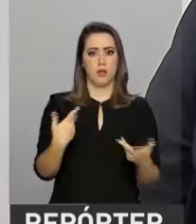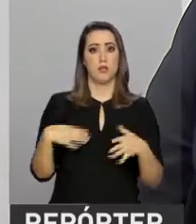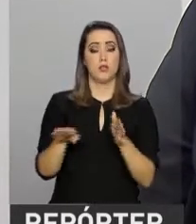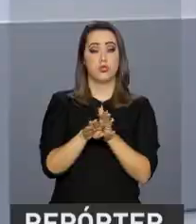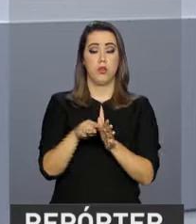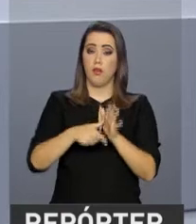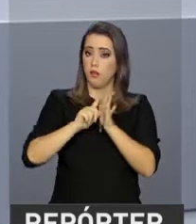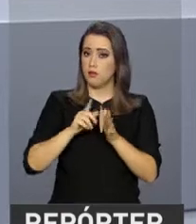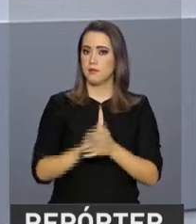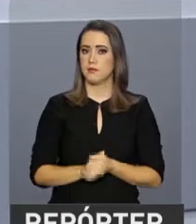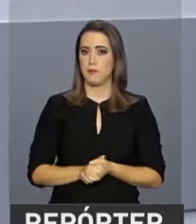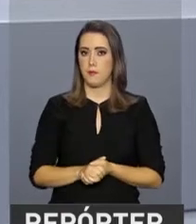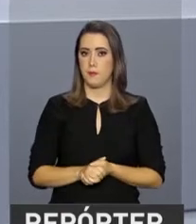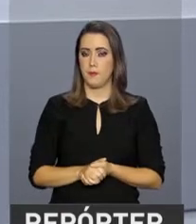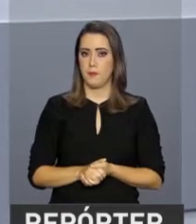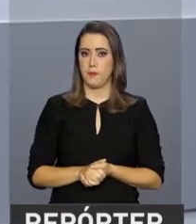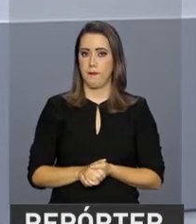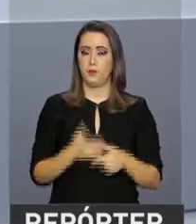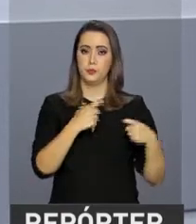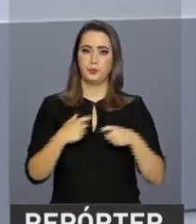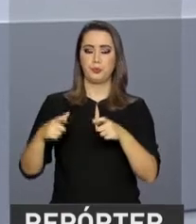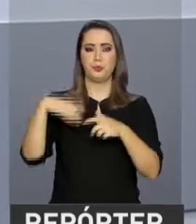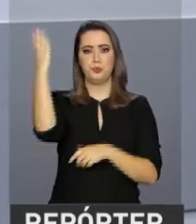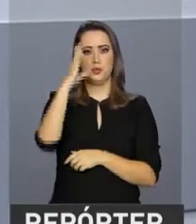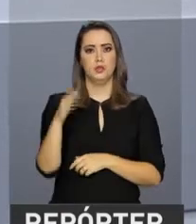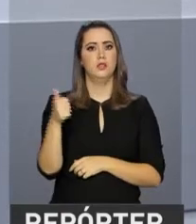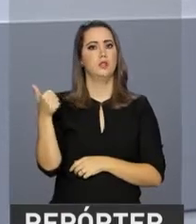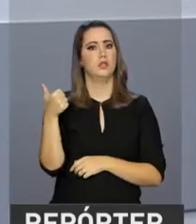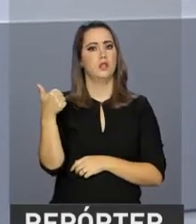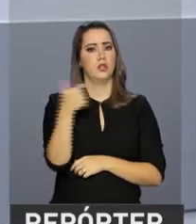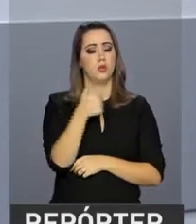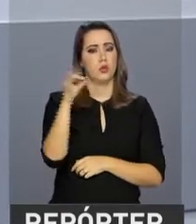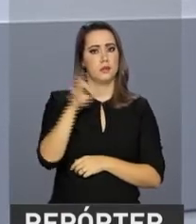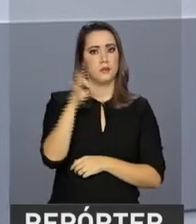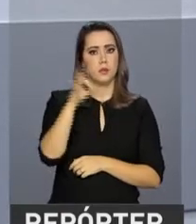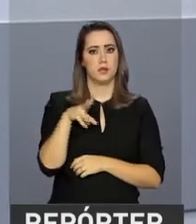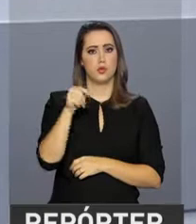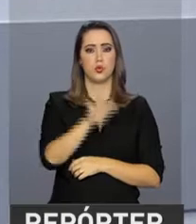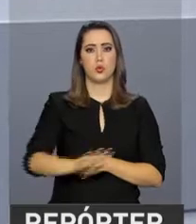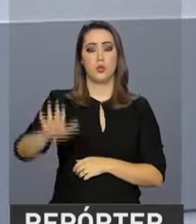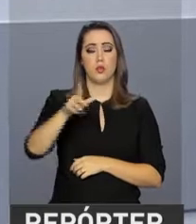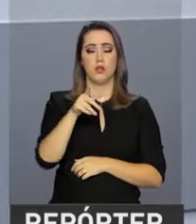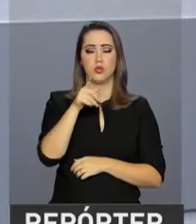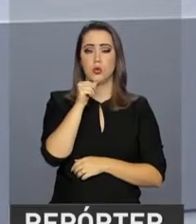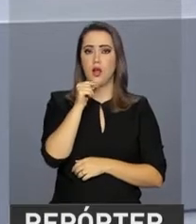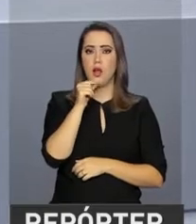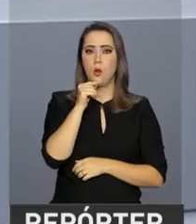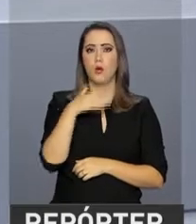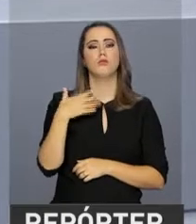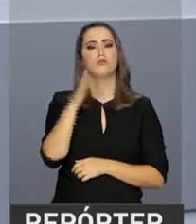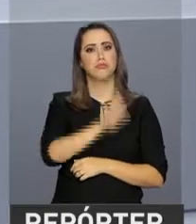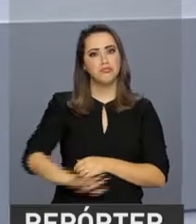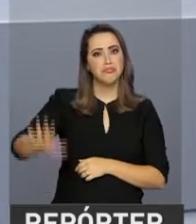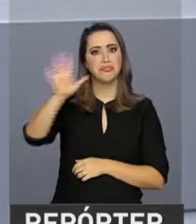todo o território brasileiro contém cerca de 12% de toda a água doce do planeta ao